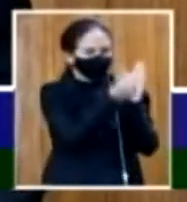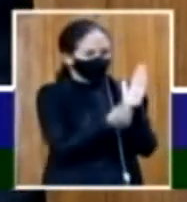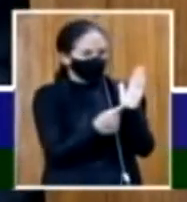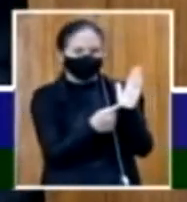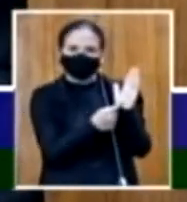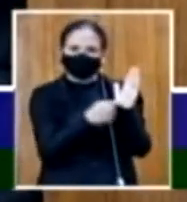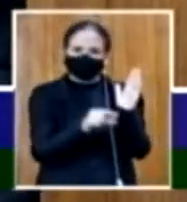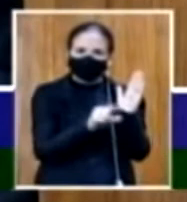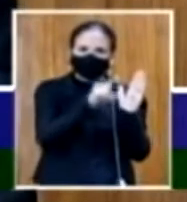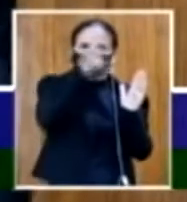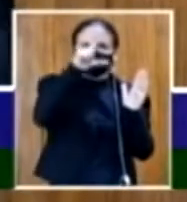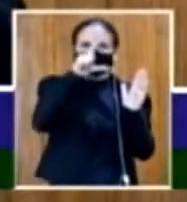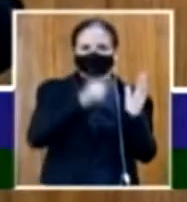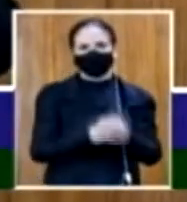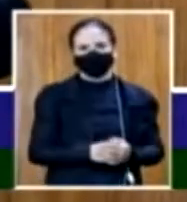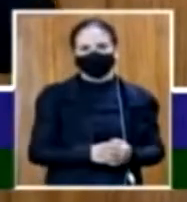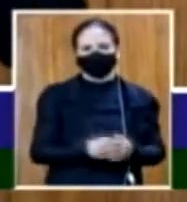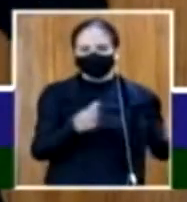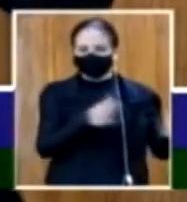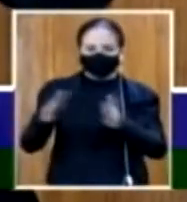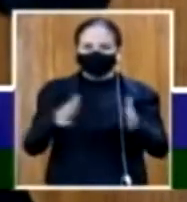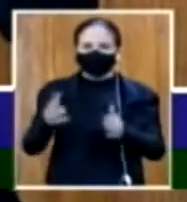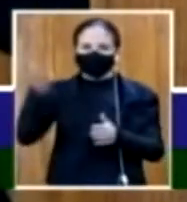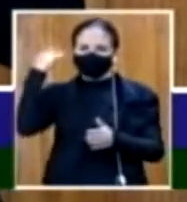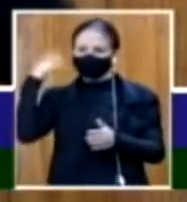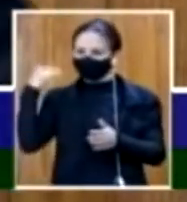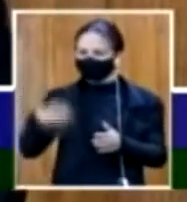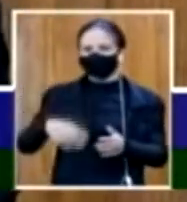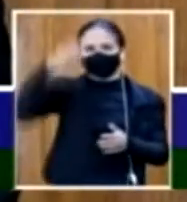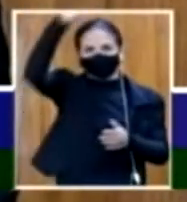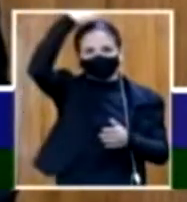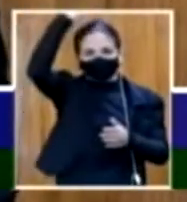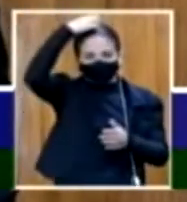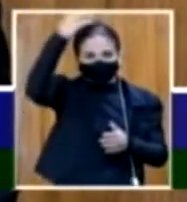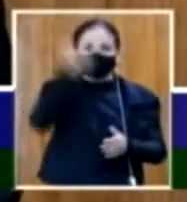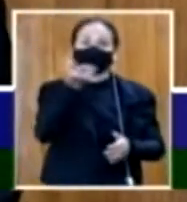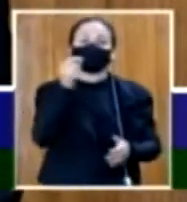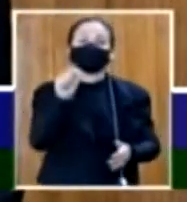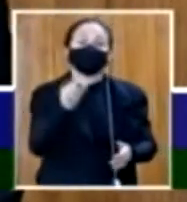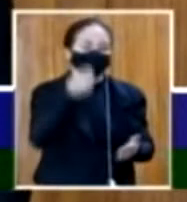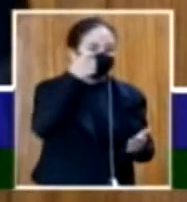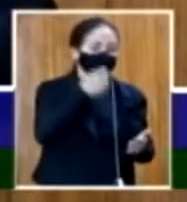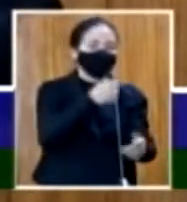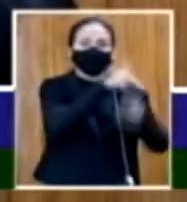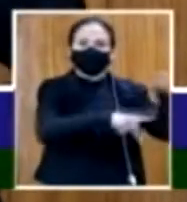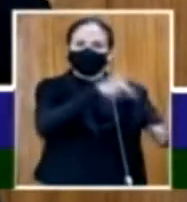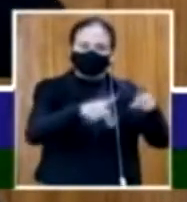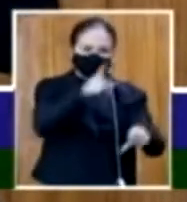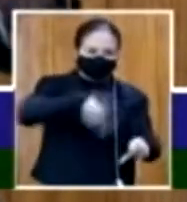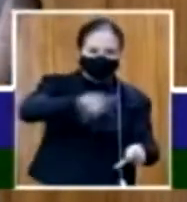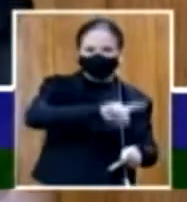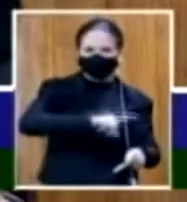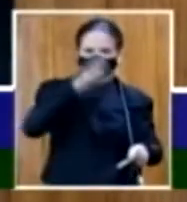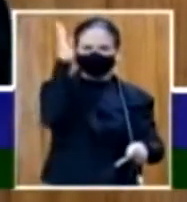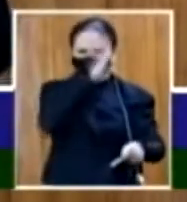Na época, a coroa portuguesa exigia um limite mínimo para a população brasileira, ou